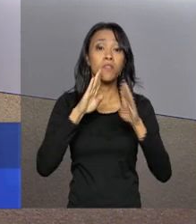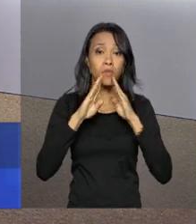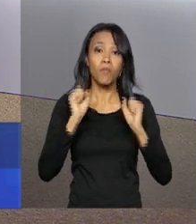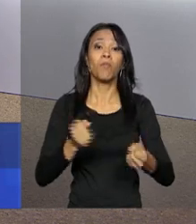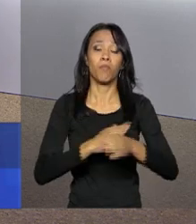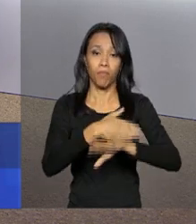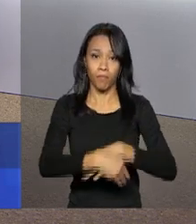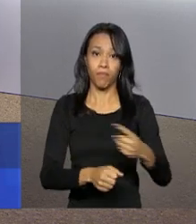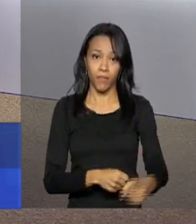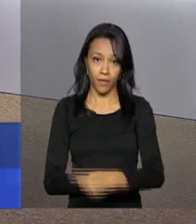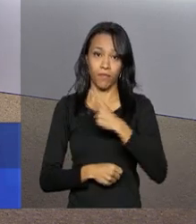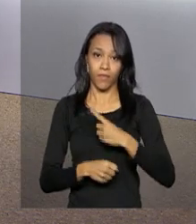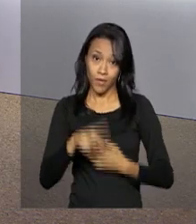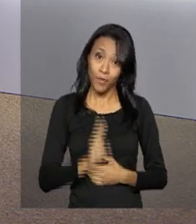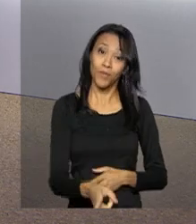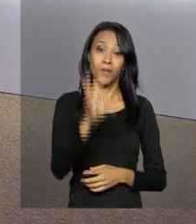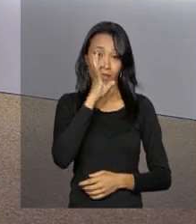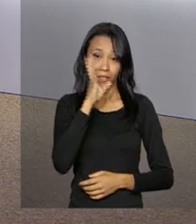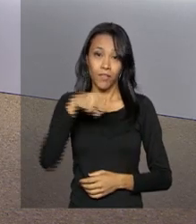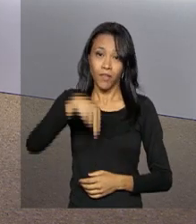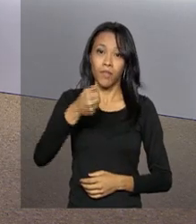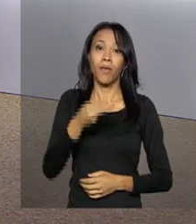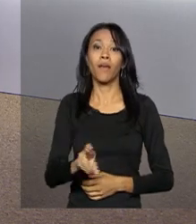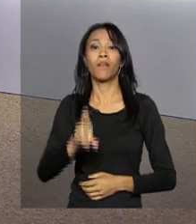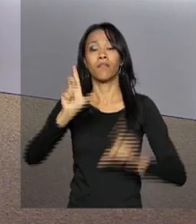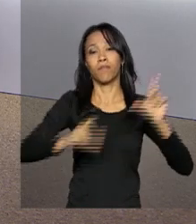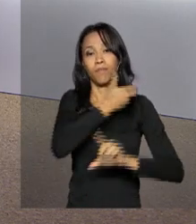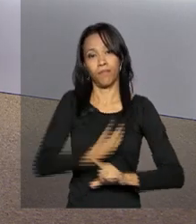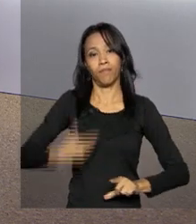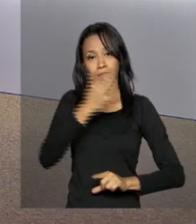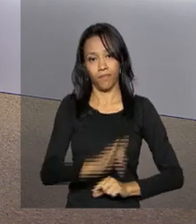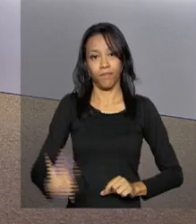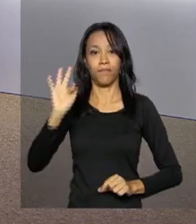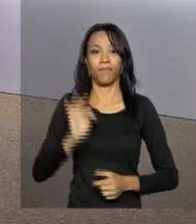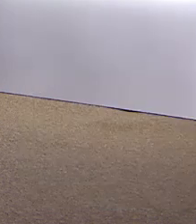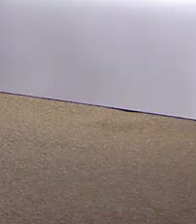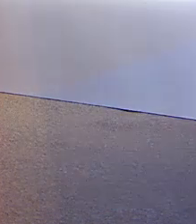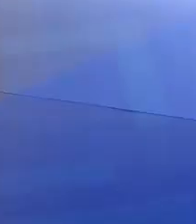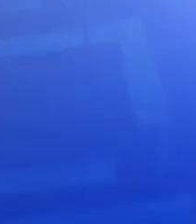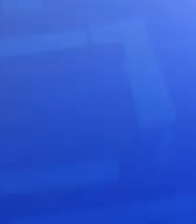facebook.com brtv NBR Continue com a gente NBR a TV do Governo